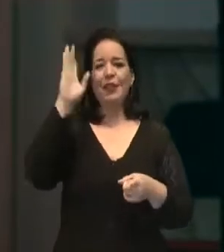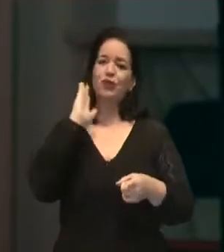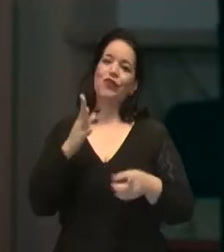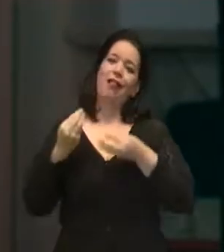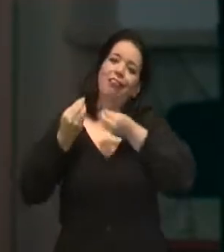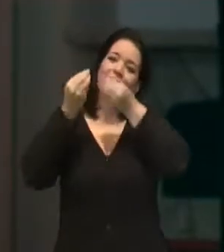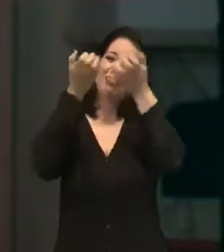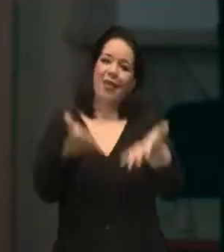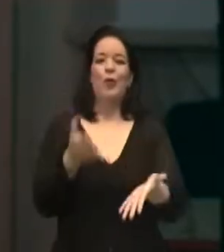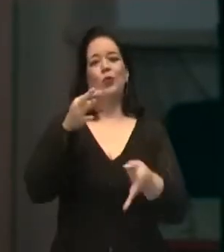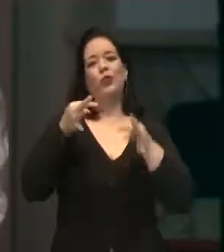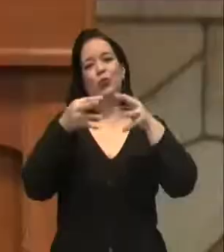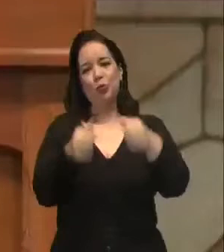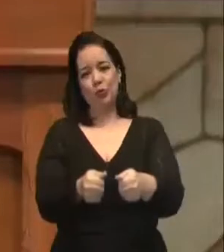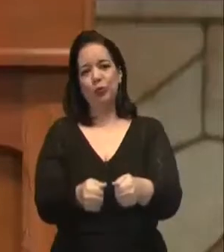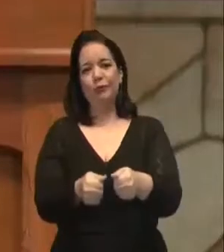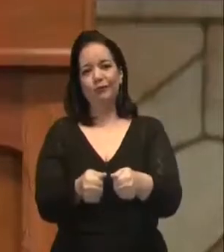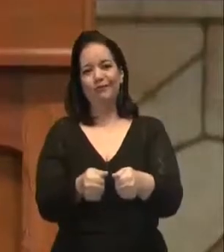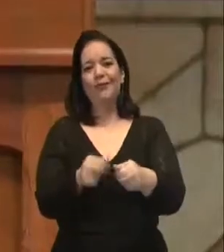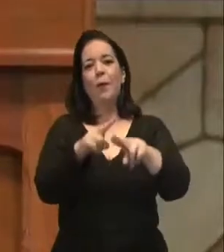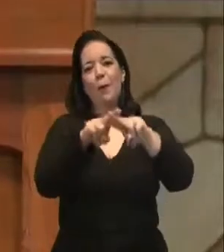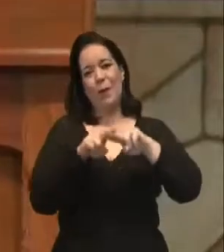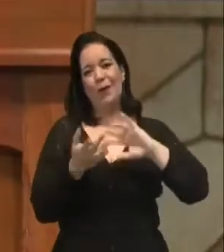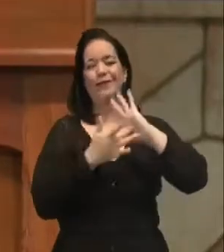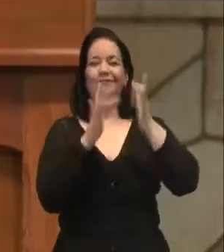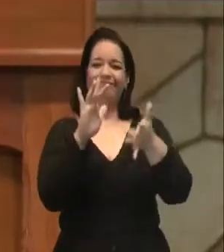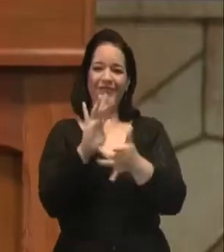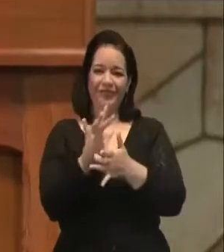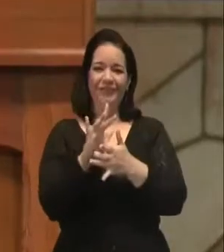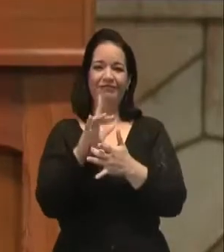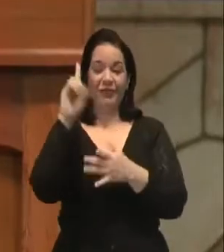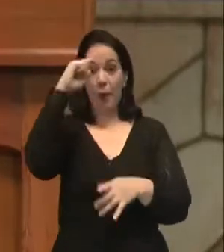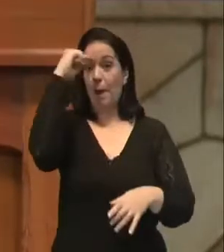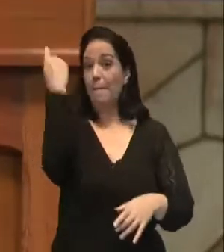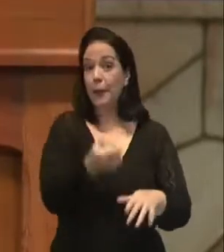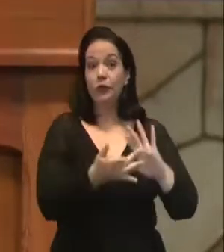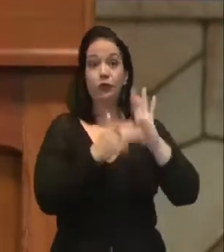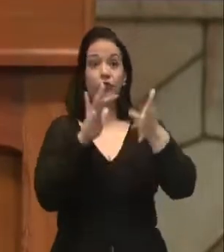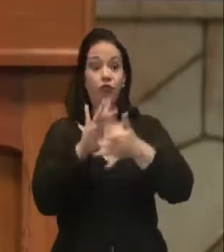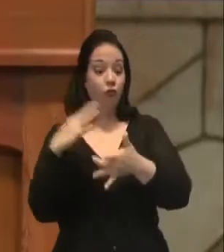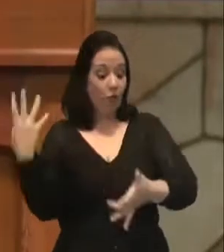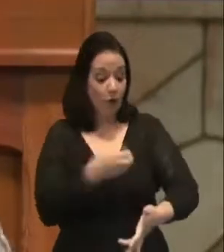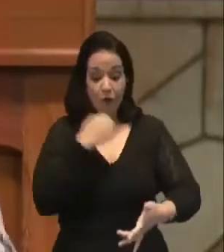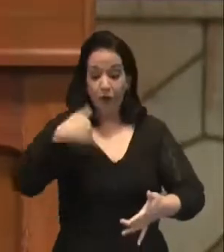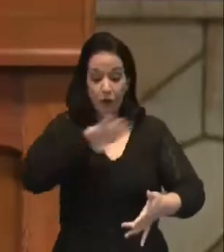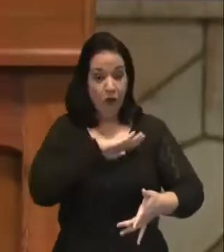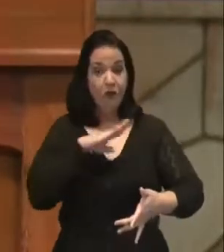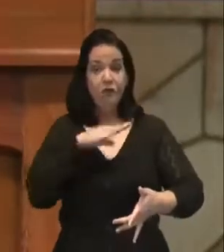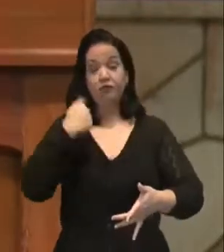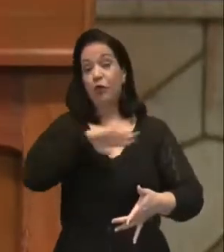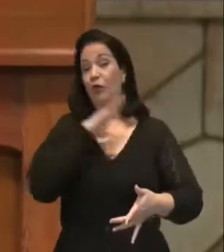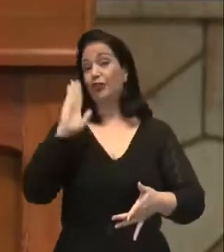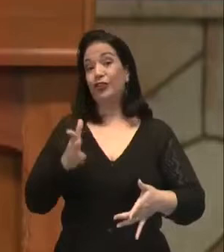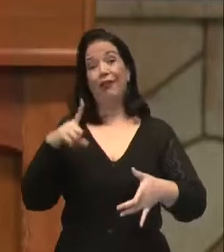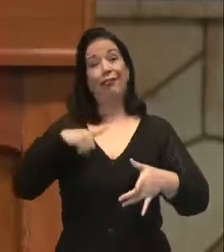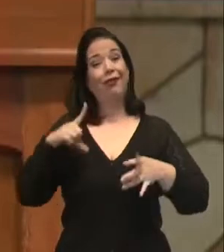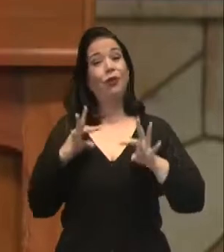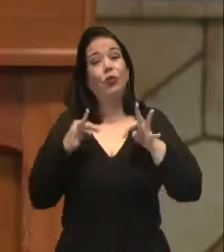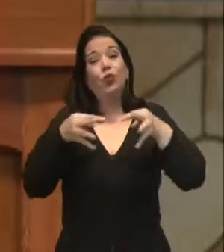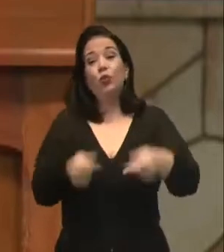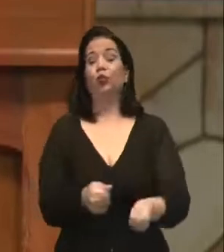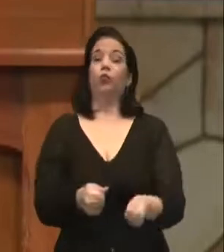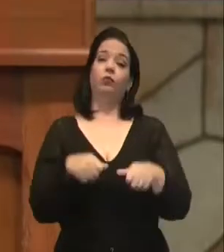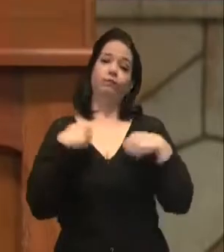Cristo. Talvez você hoje seja um que está buscando a Deus por tantas